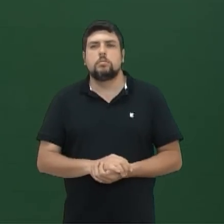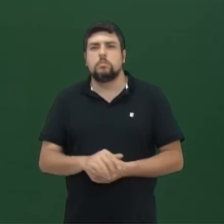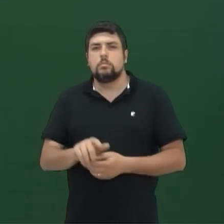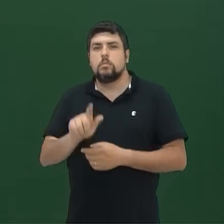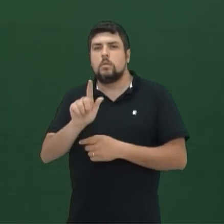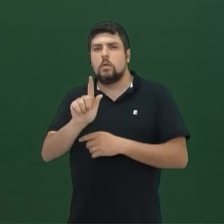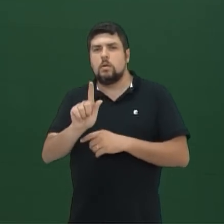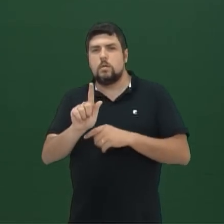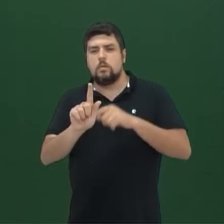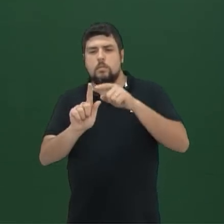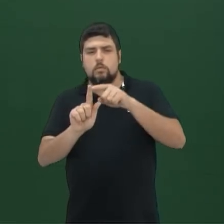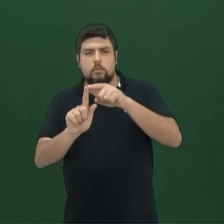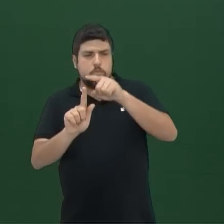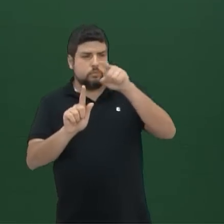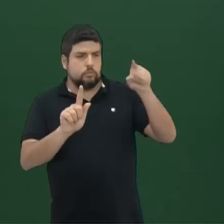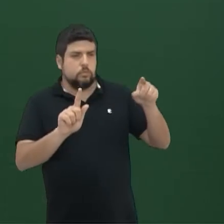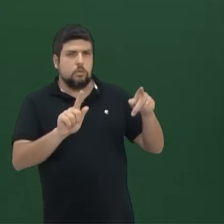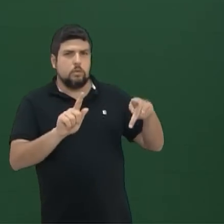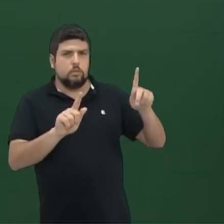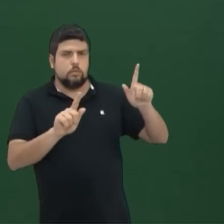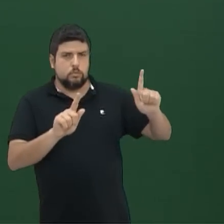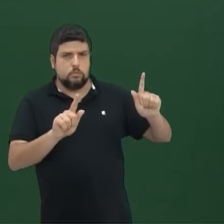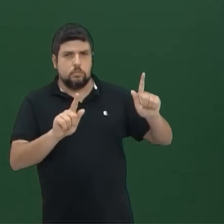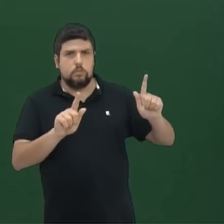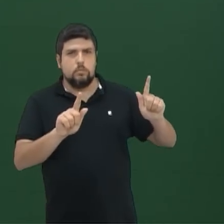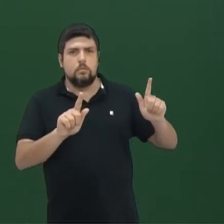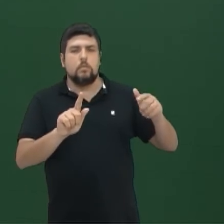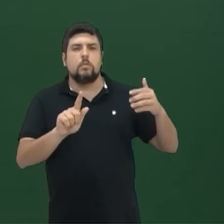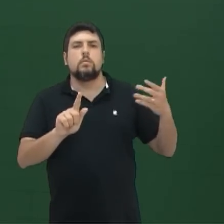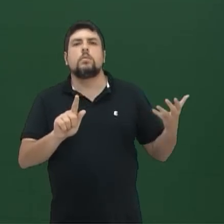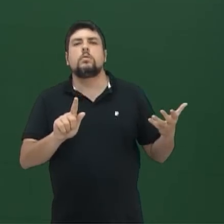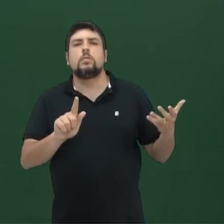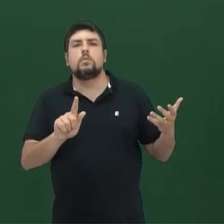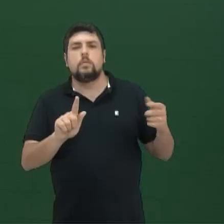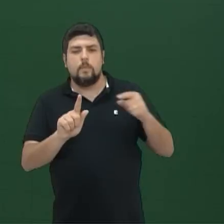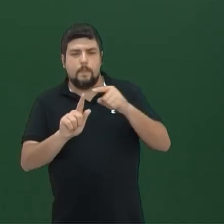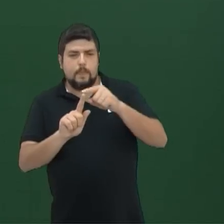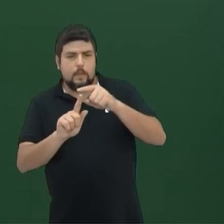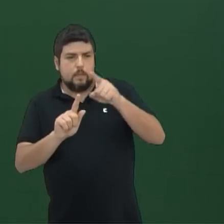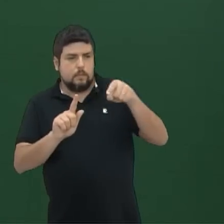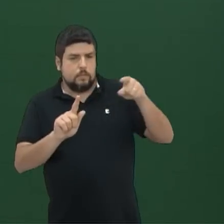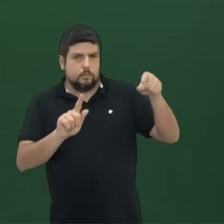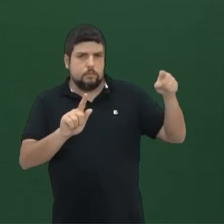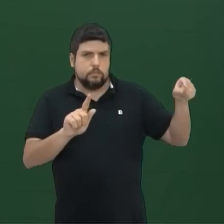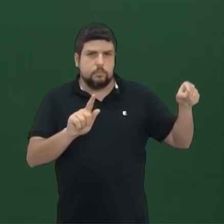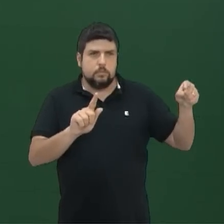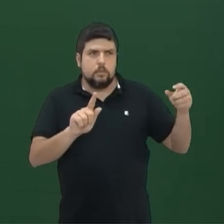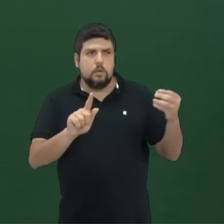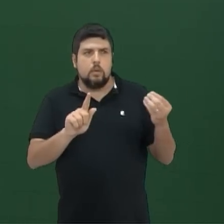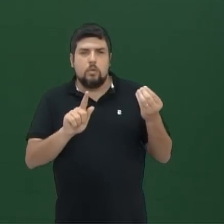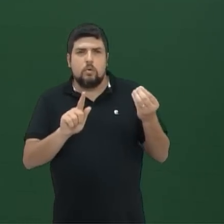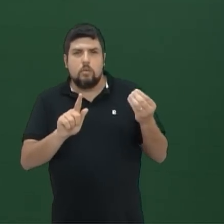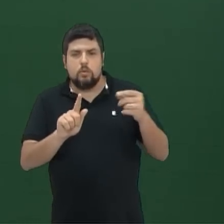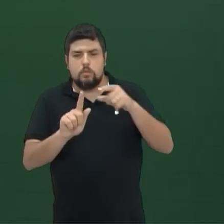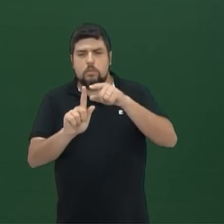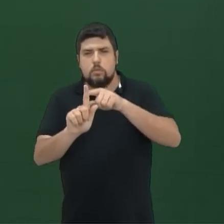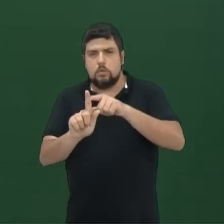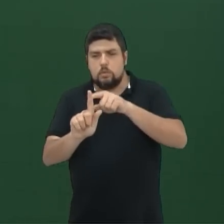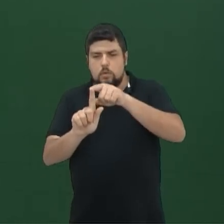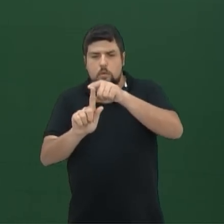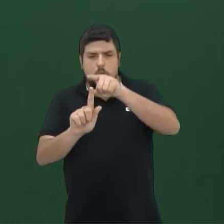quilograma. A grama está na direita da quilograma. A gente vai andar, então, para a esquerda na nossa tabela. De grama